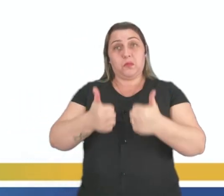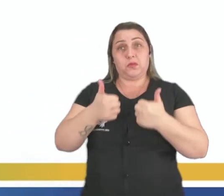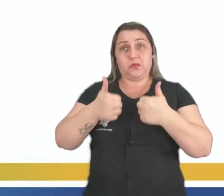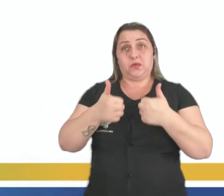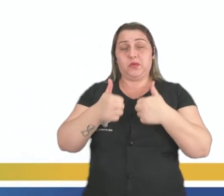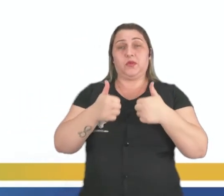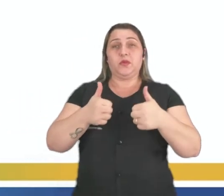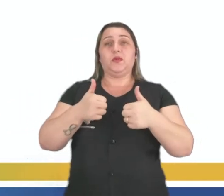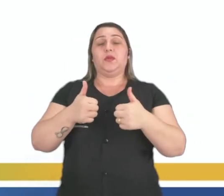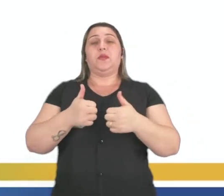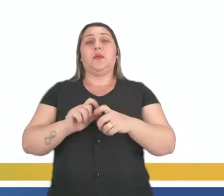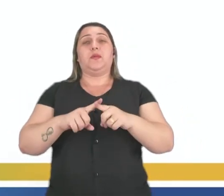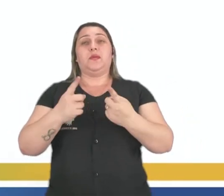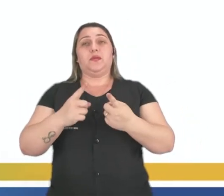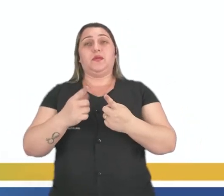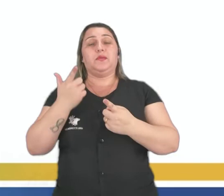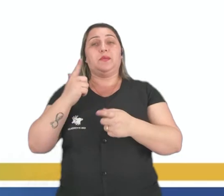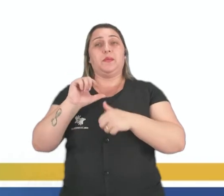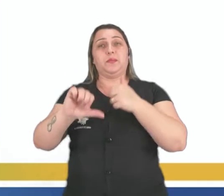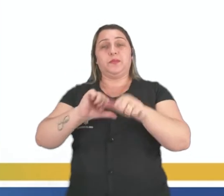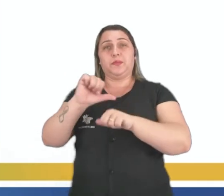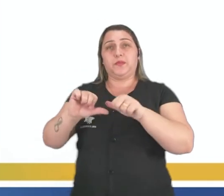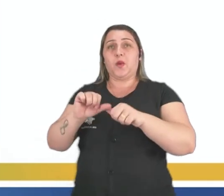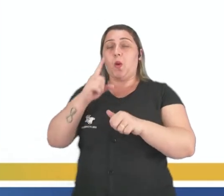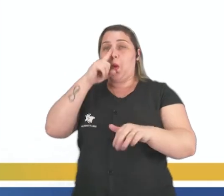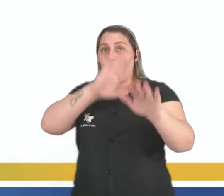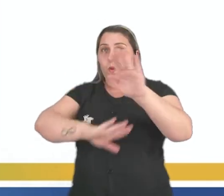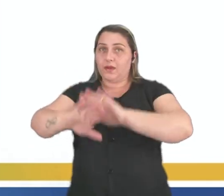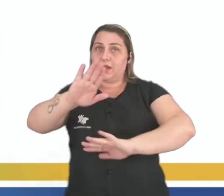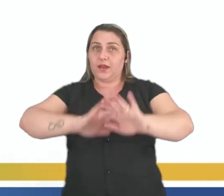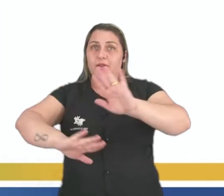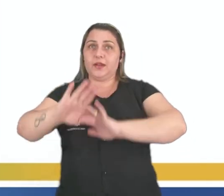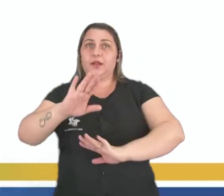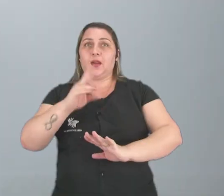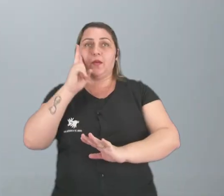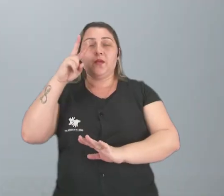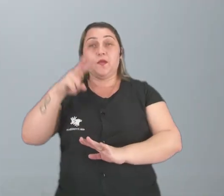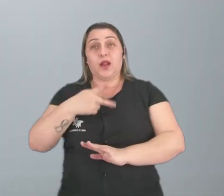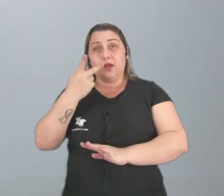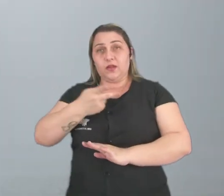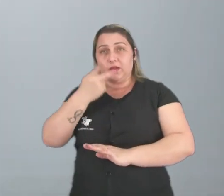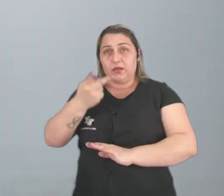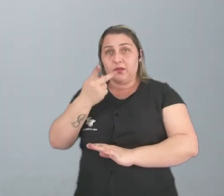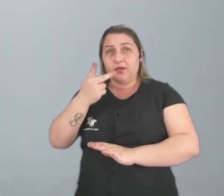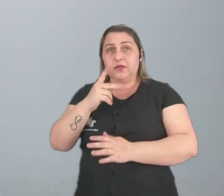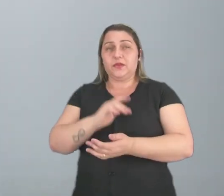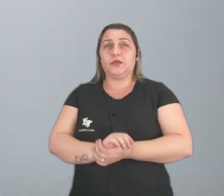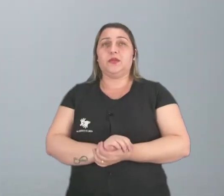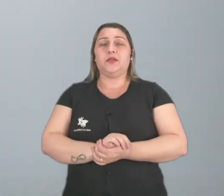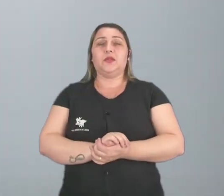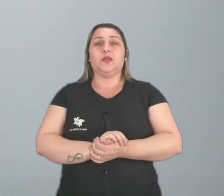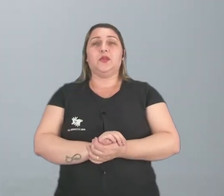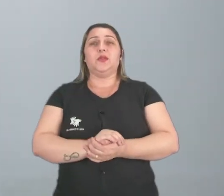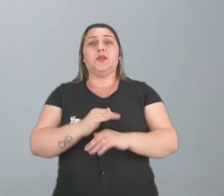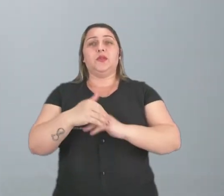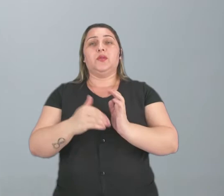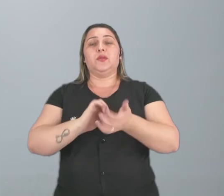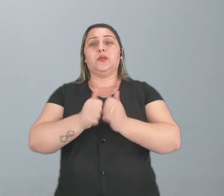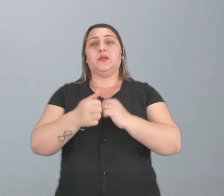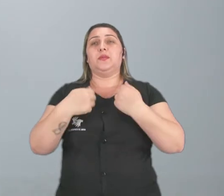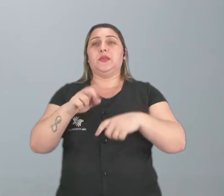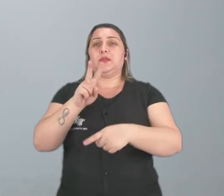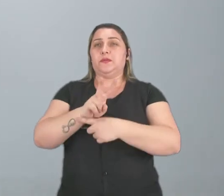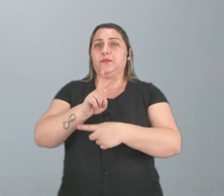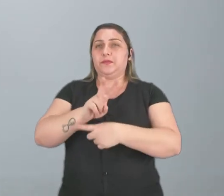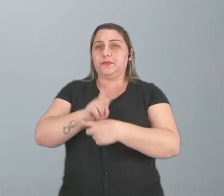positivo, desde que se tomem dos devidos cuidados, né? Como a gente falou, todo esporte precisa de